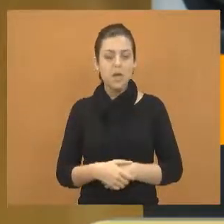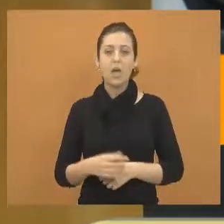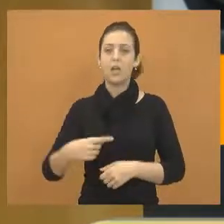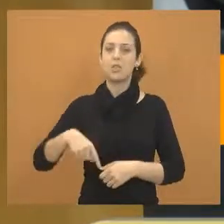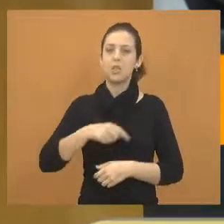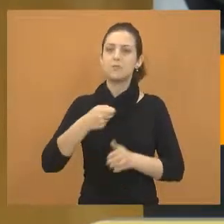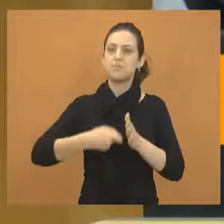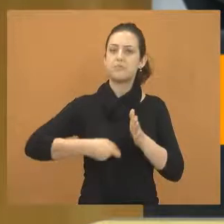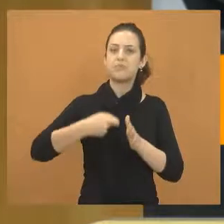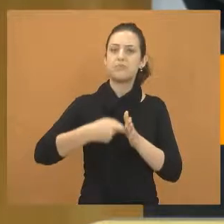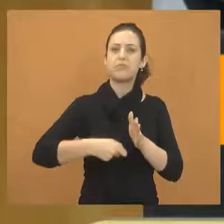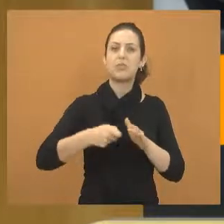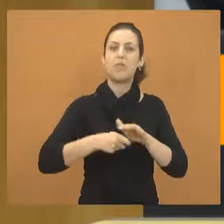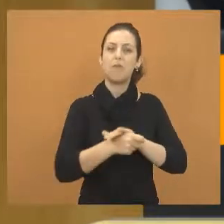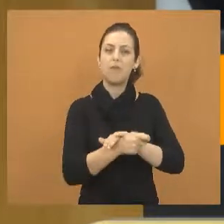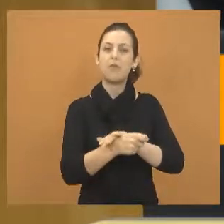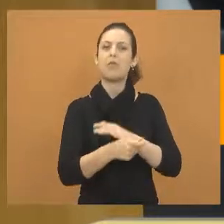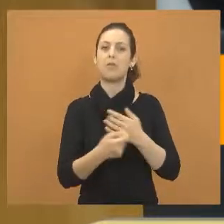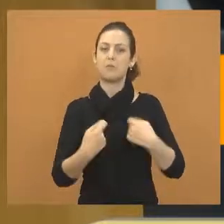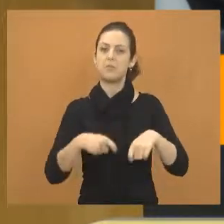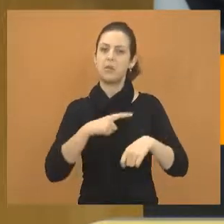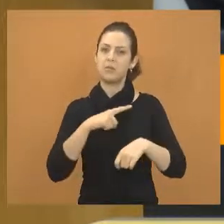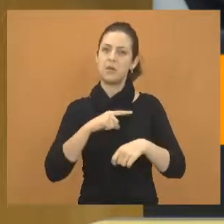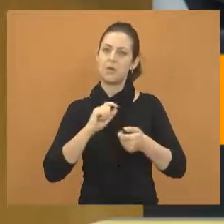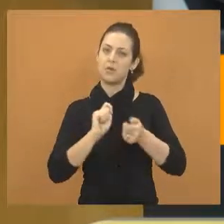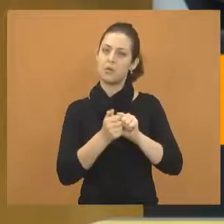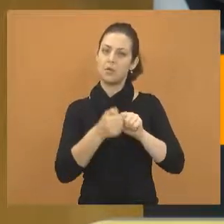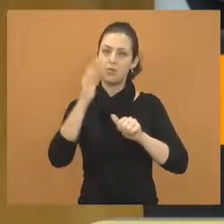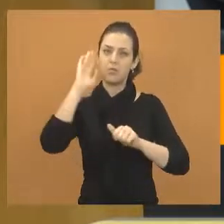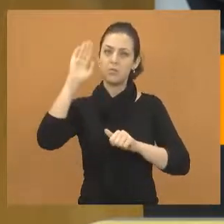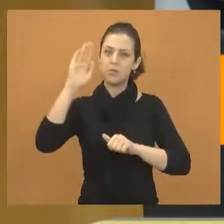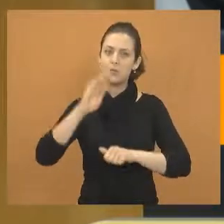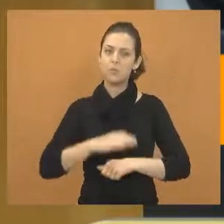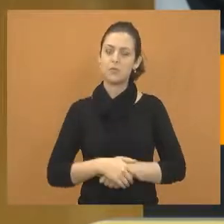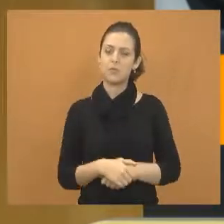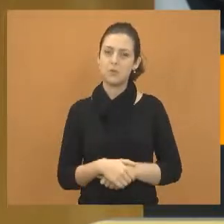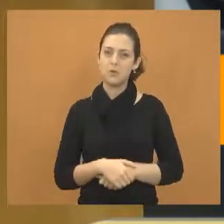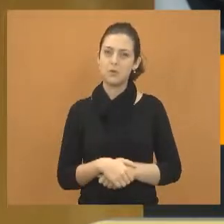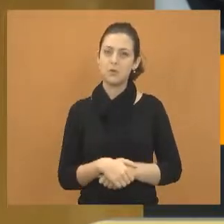tem que cobrar muito isso, investimento no esporte, que é fundamental.